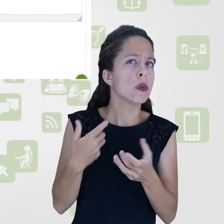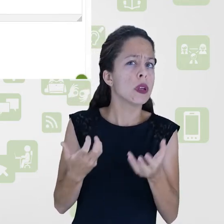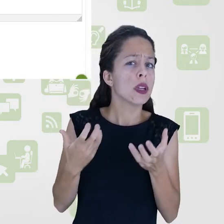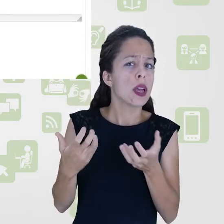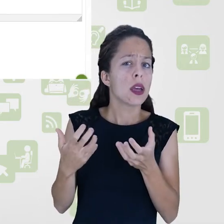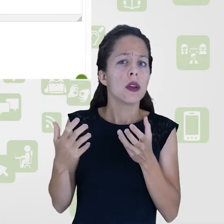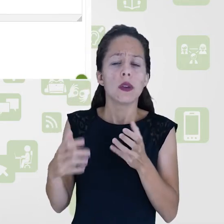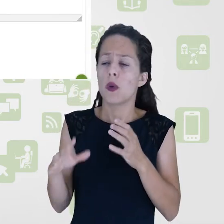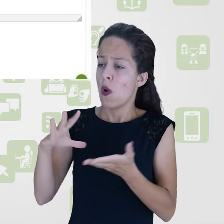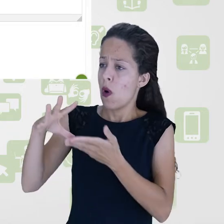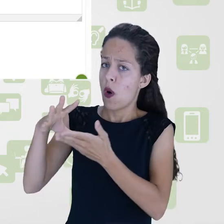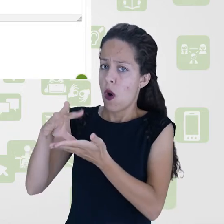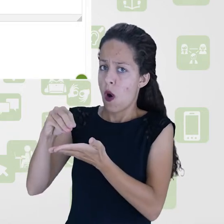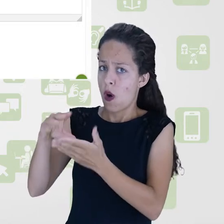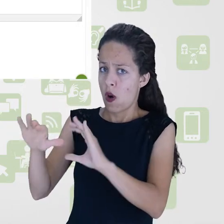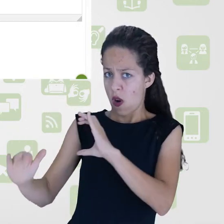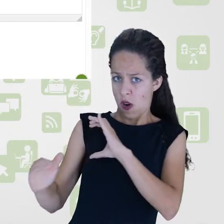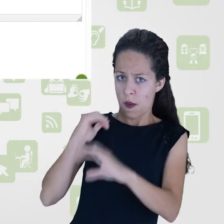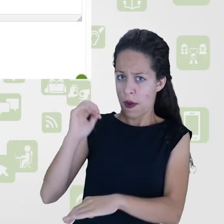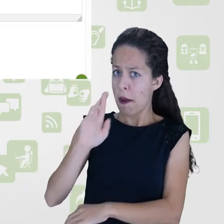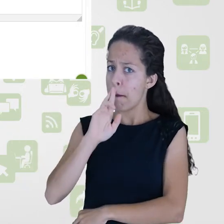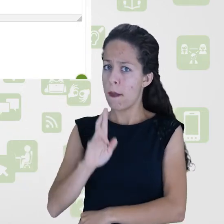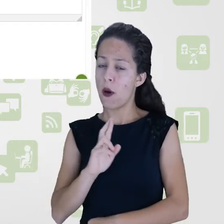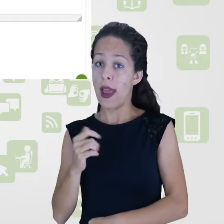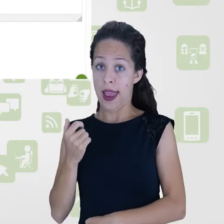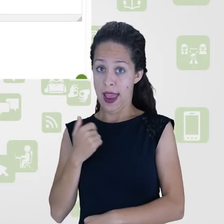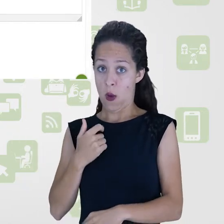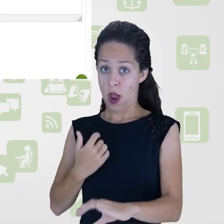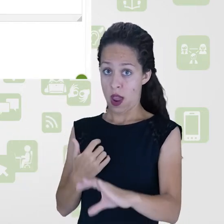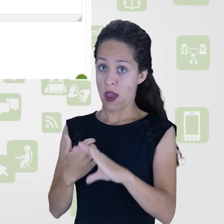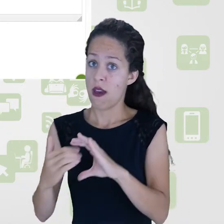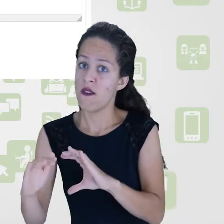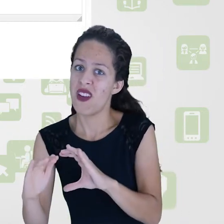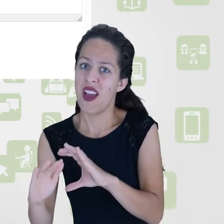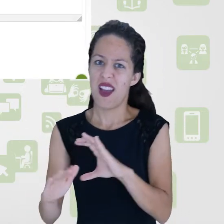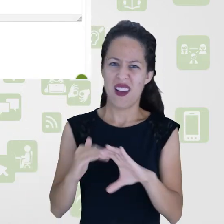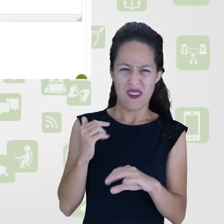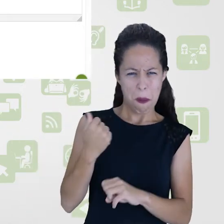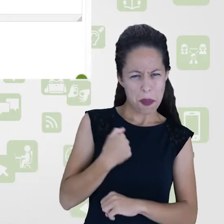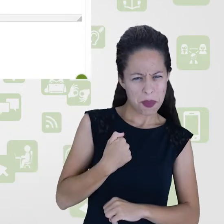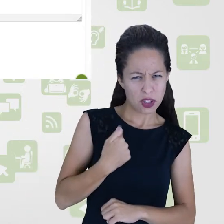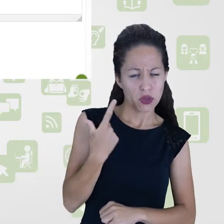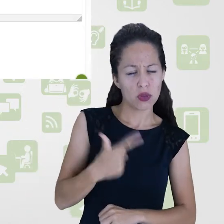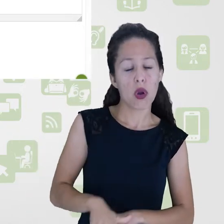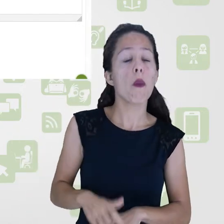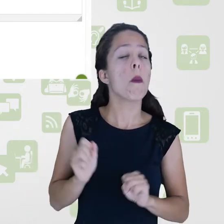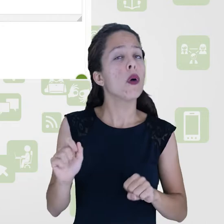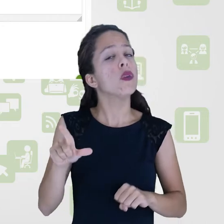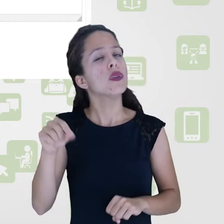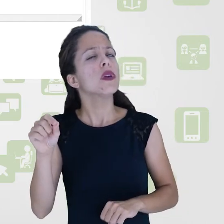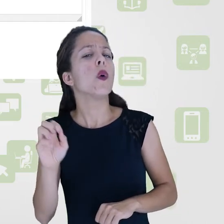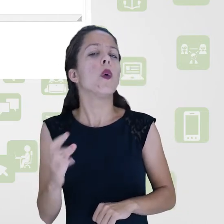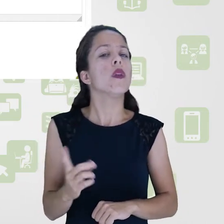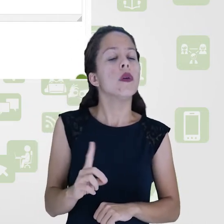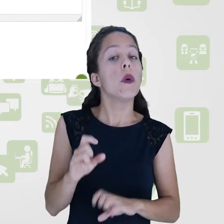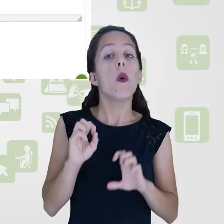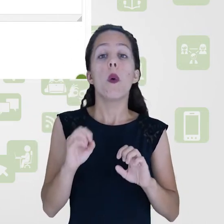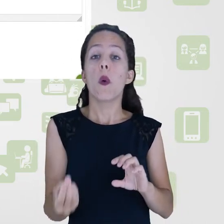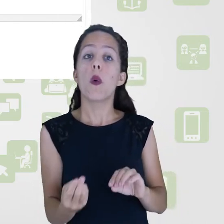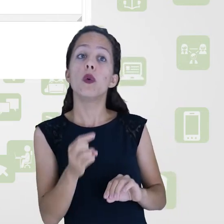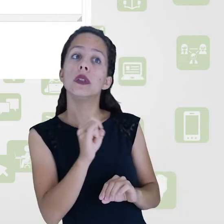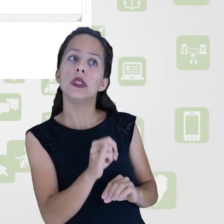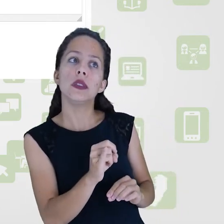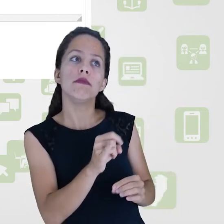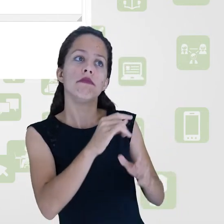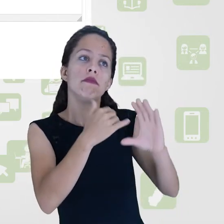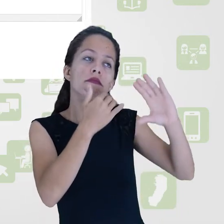não receber uma cópia deste e-mail que eu enviei. Ou eu posso, então, aqui também salvar o rascunho